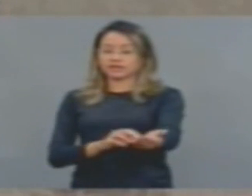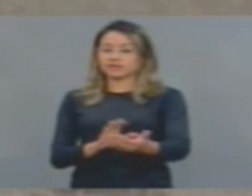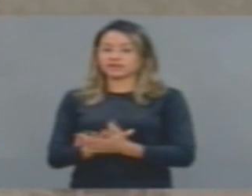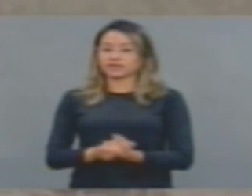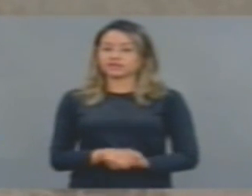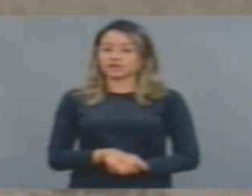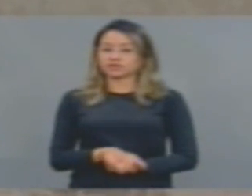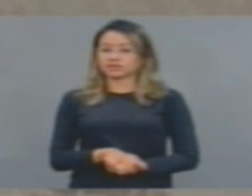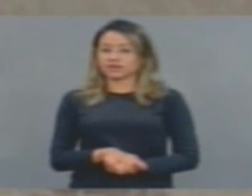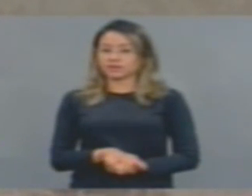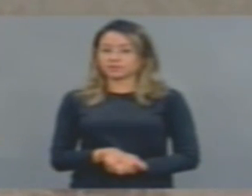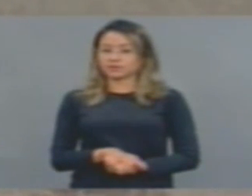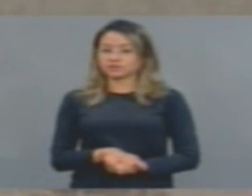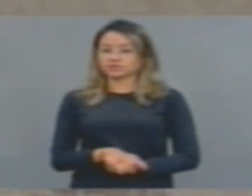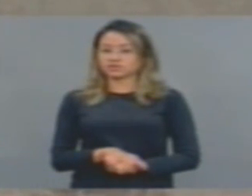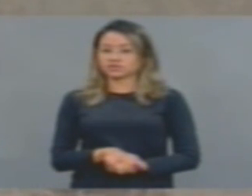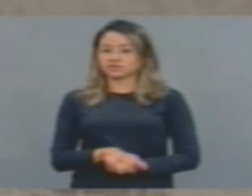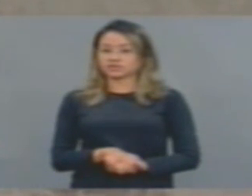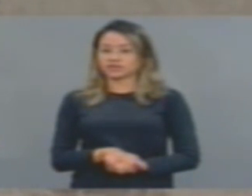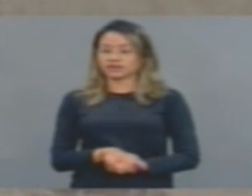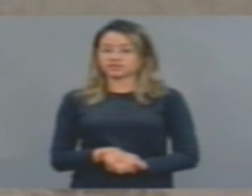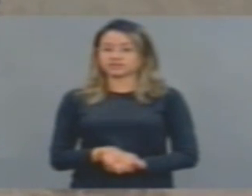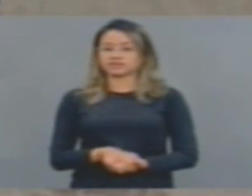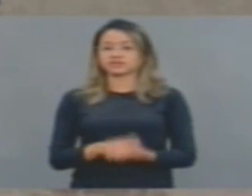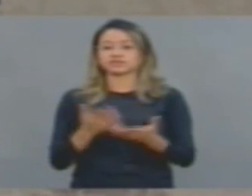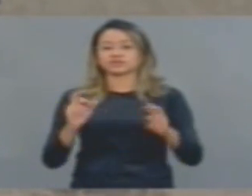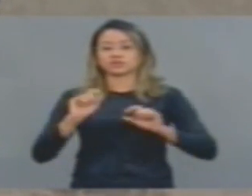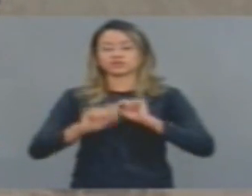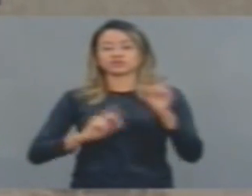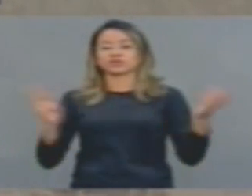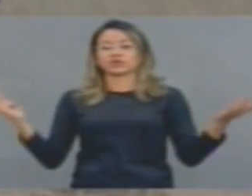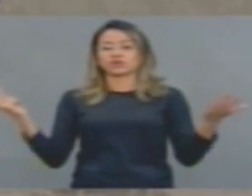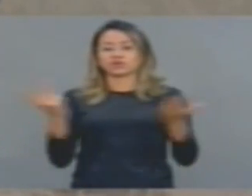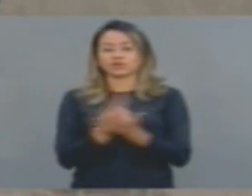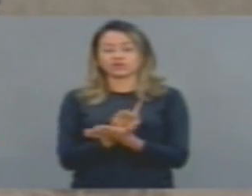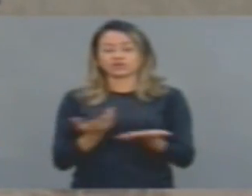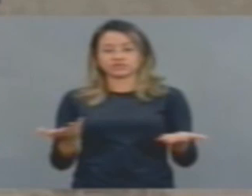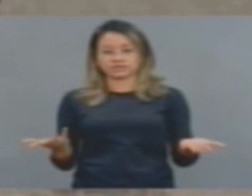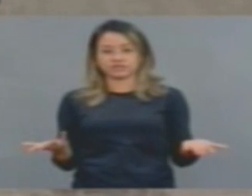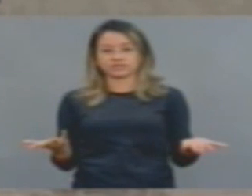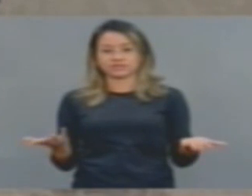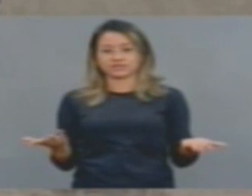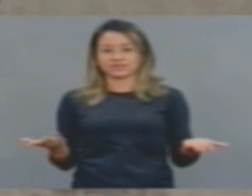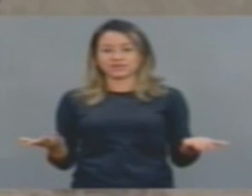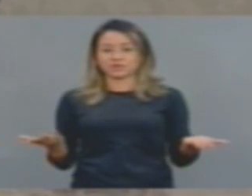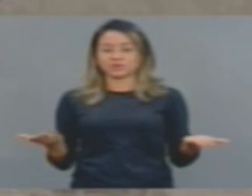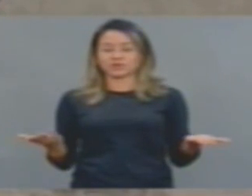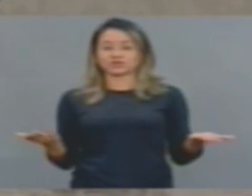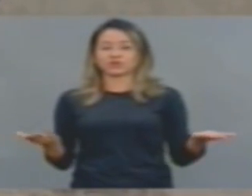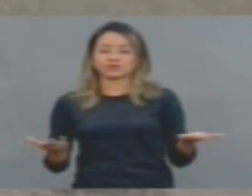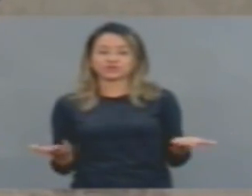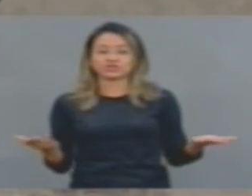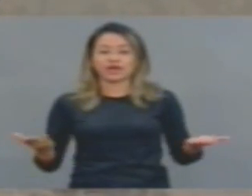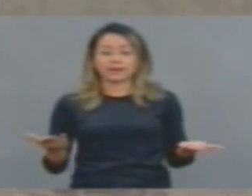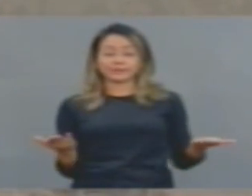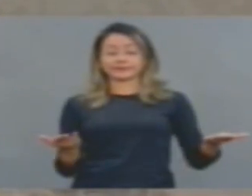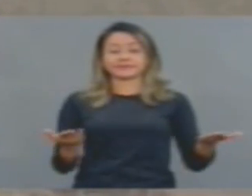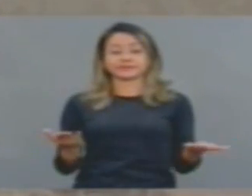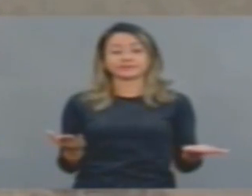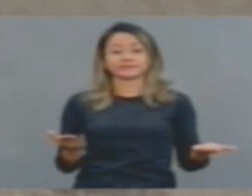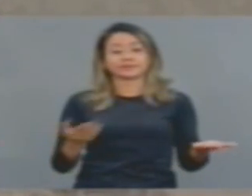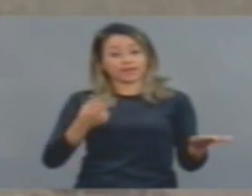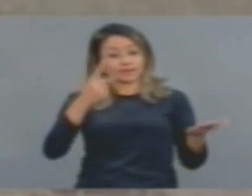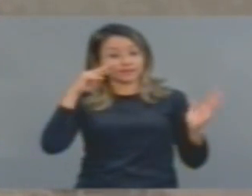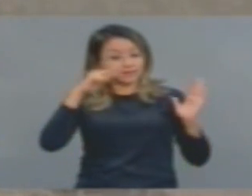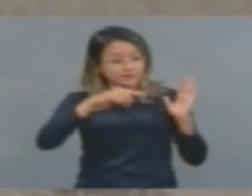governo ele investe em média R$4.000 mensais por um adolescente que está na unidade. Está aqui no jornal.